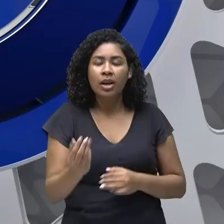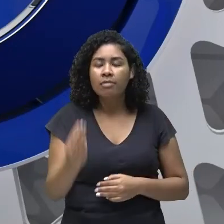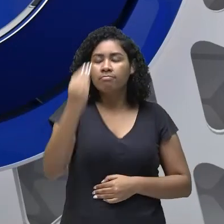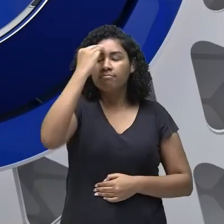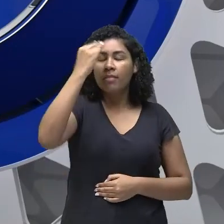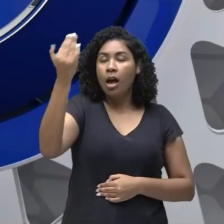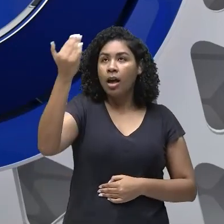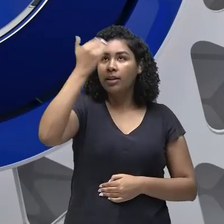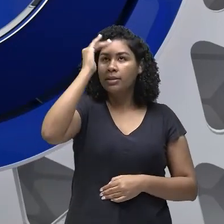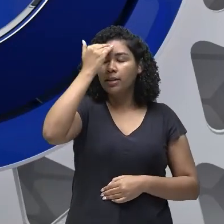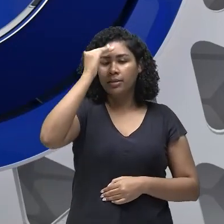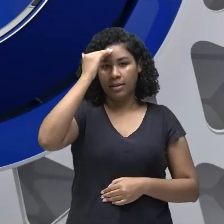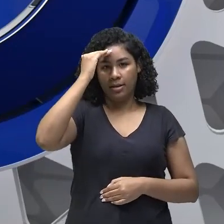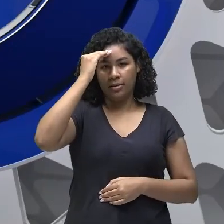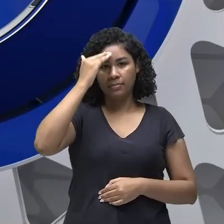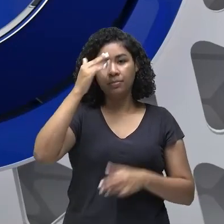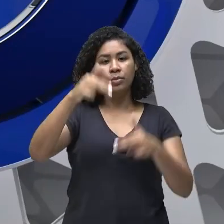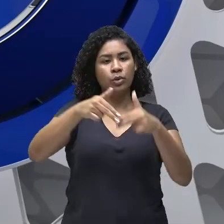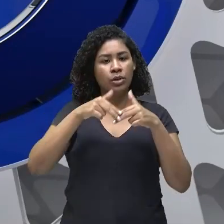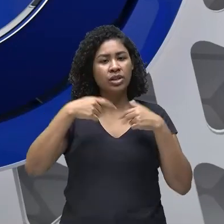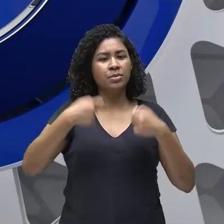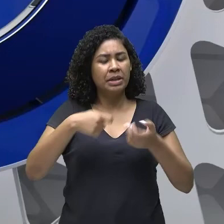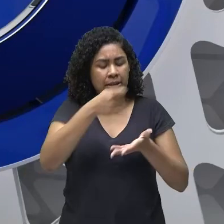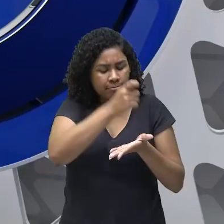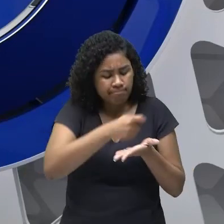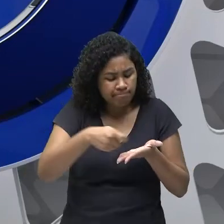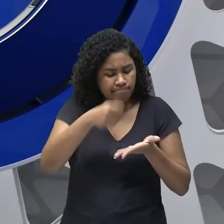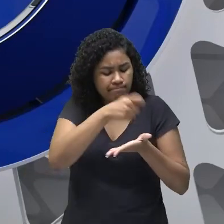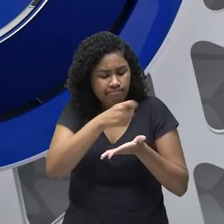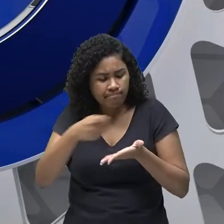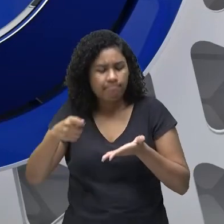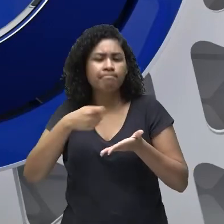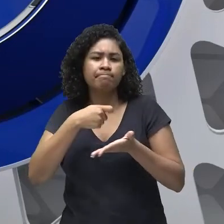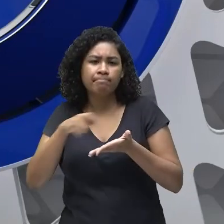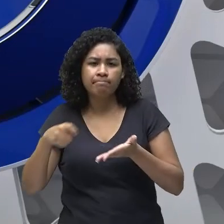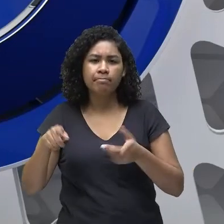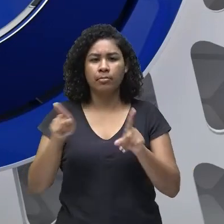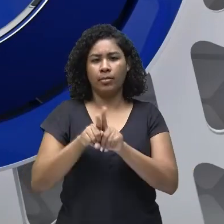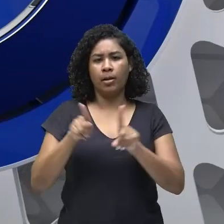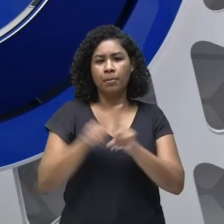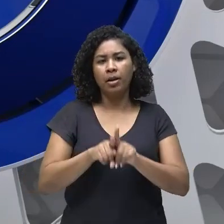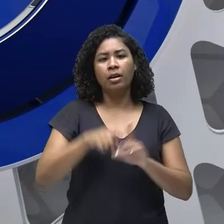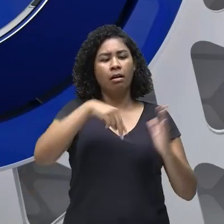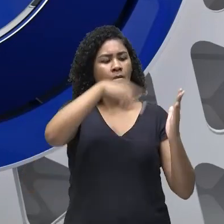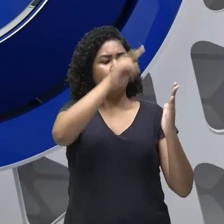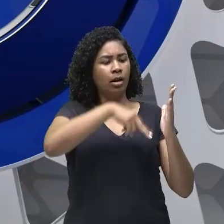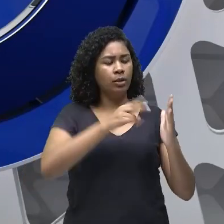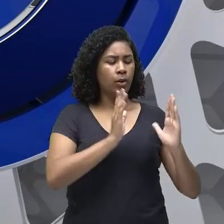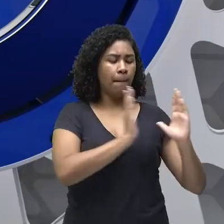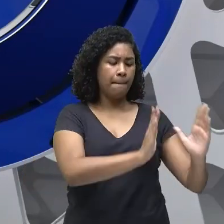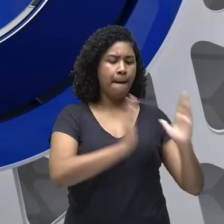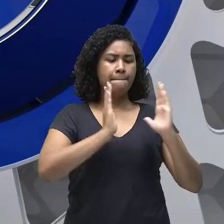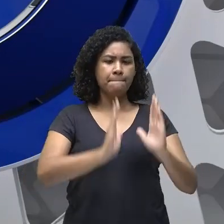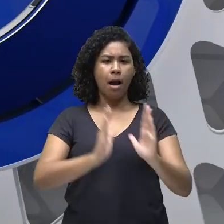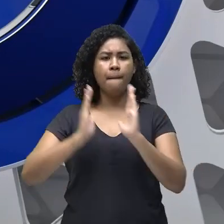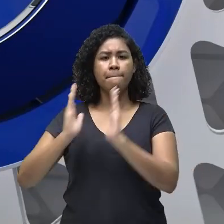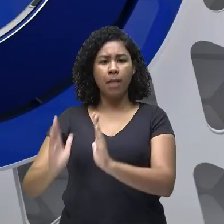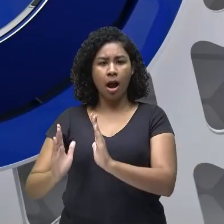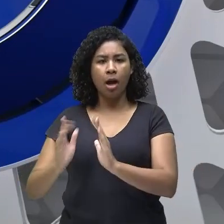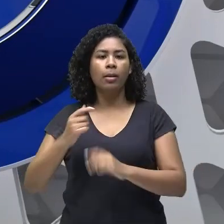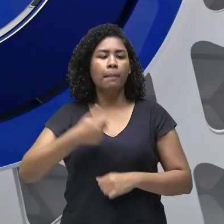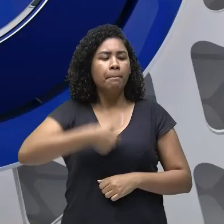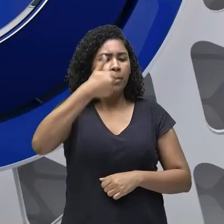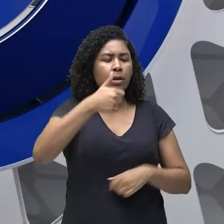do que se trata. Então, fazer anotações, dividir ali a leitura em partes. Vou ler primeiro